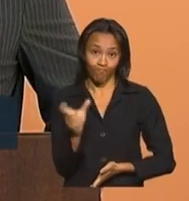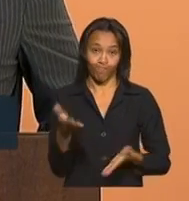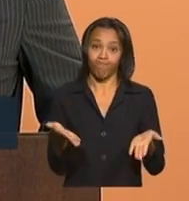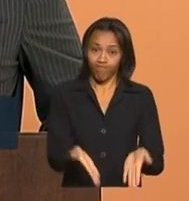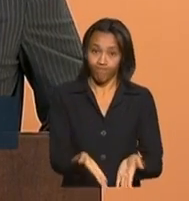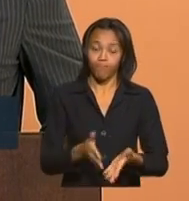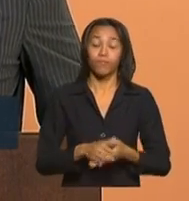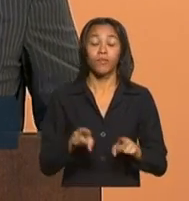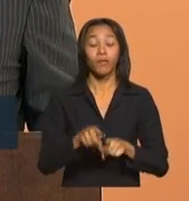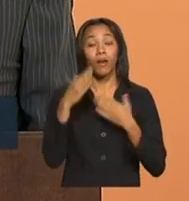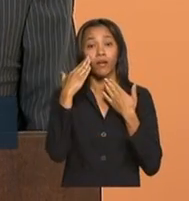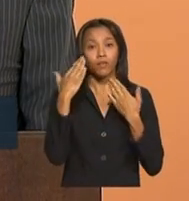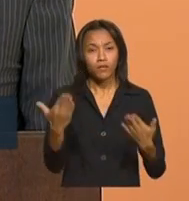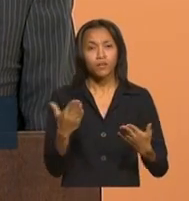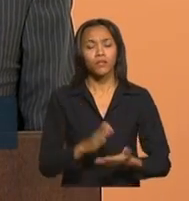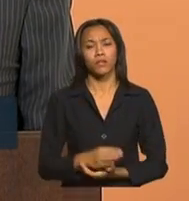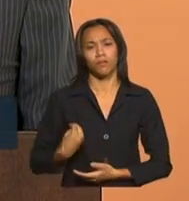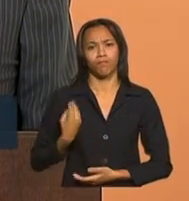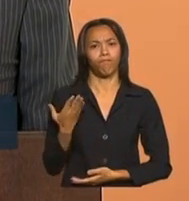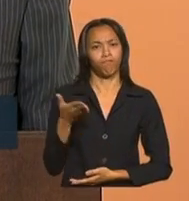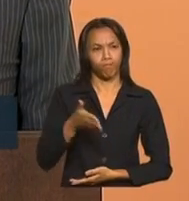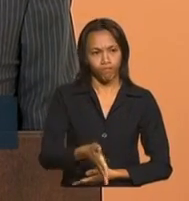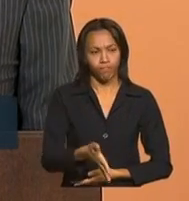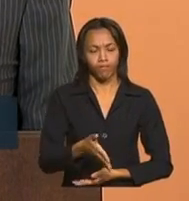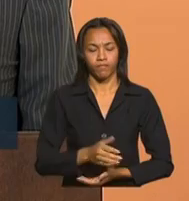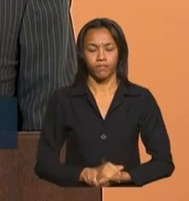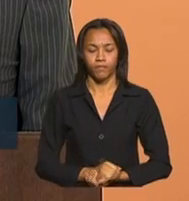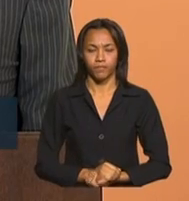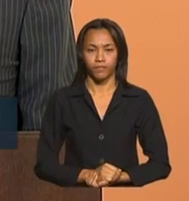e agradecer também a participação.